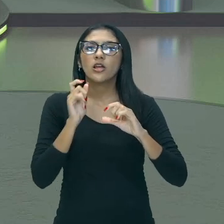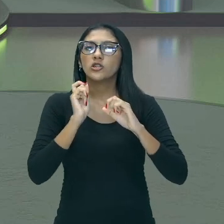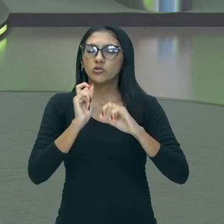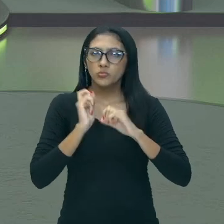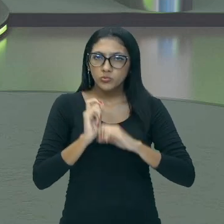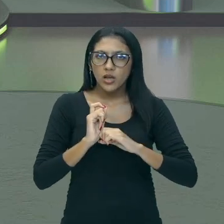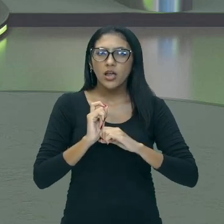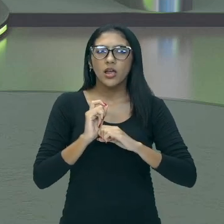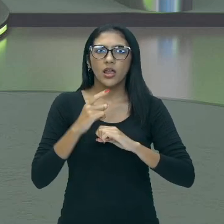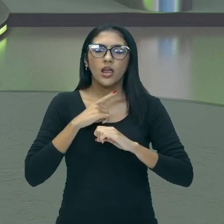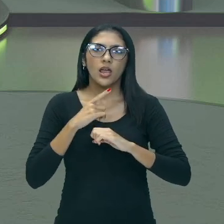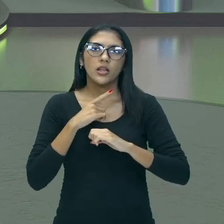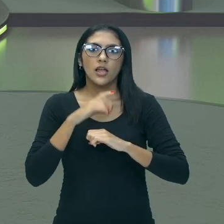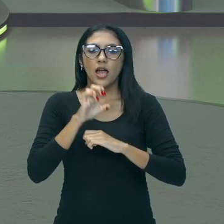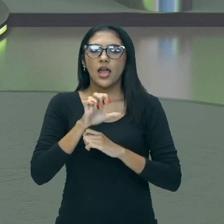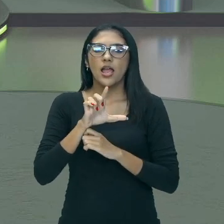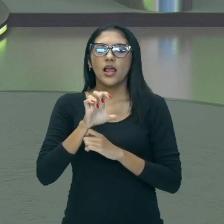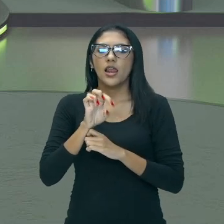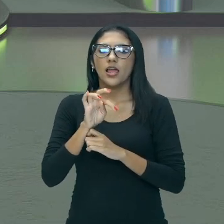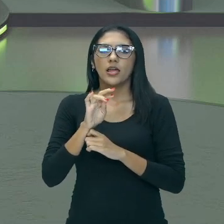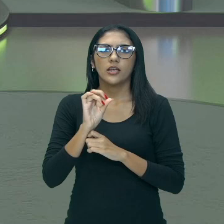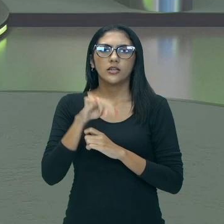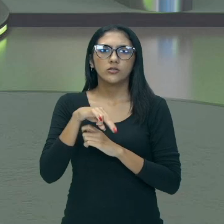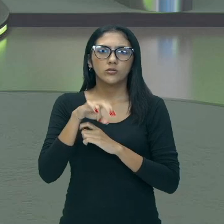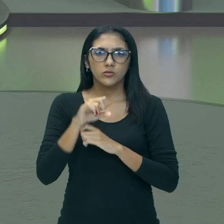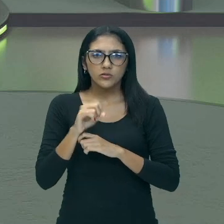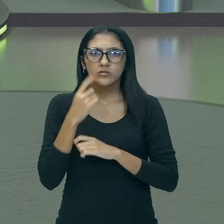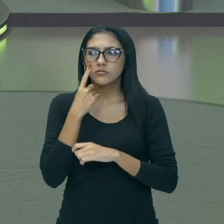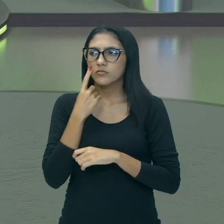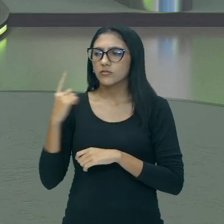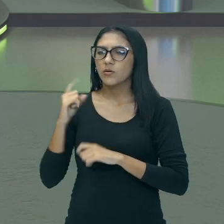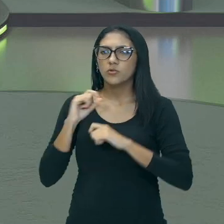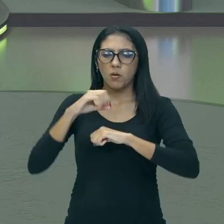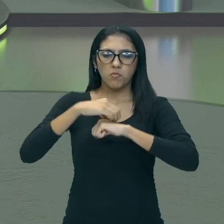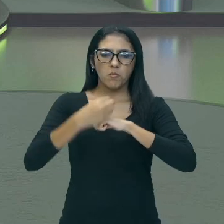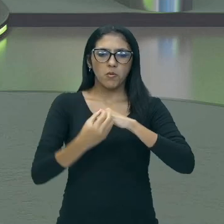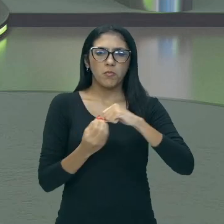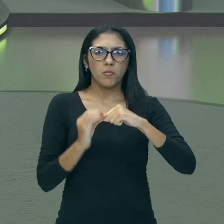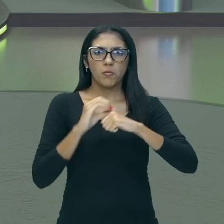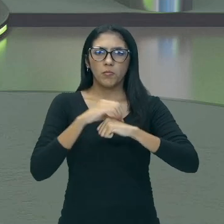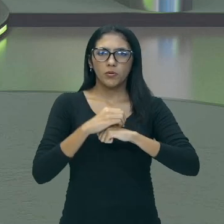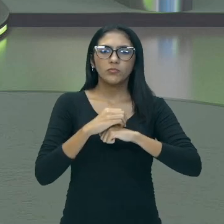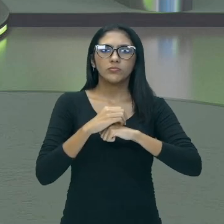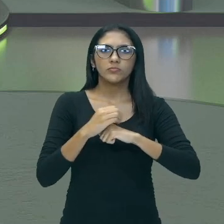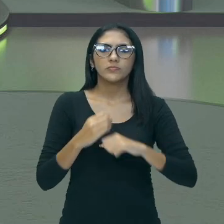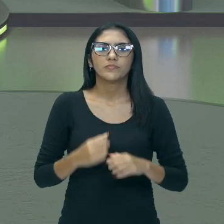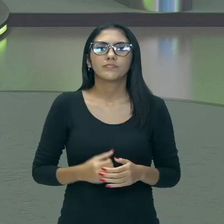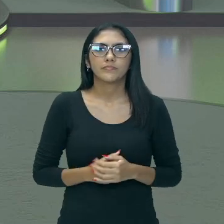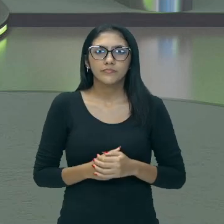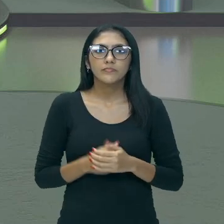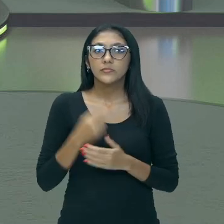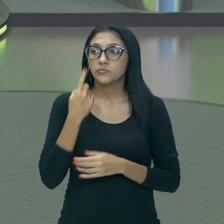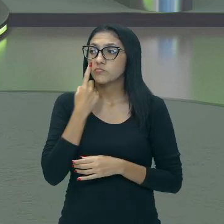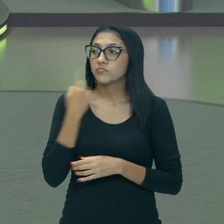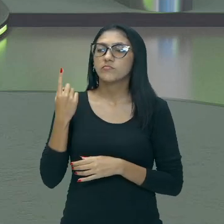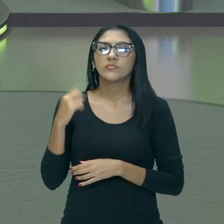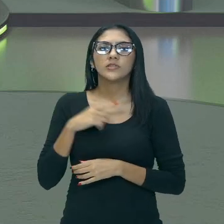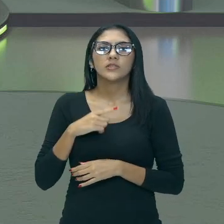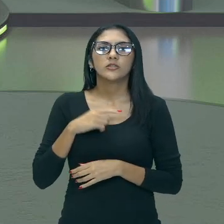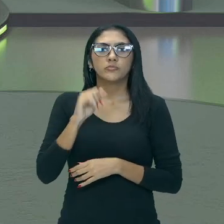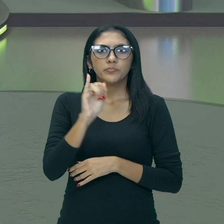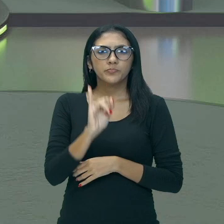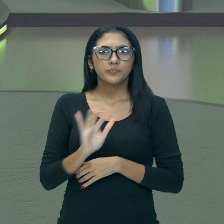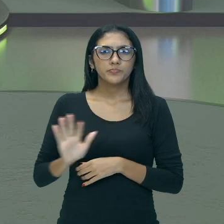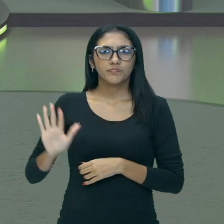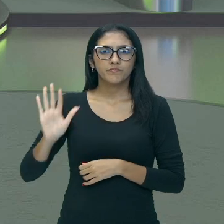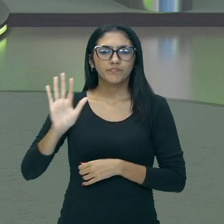elétrons incrustados, como você pode ver aí na figura. Então nós temos aí uma figura,